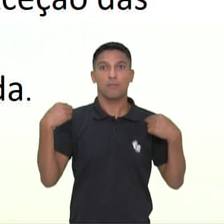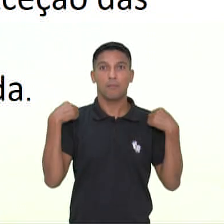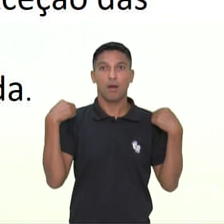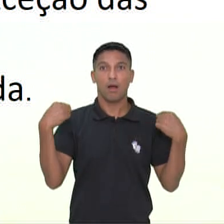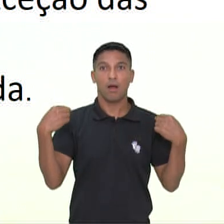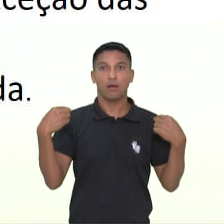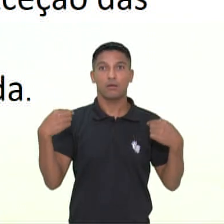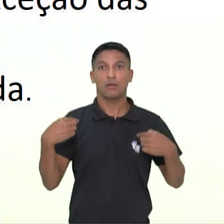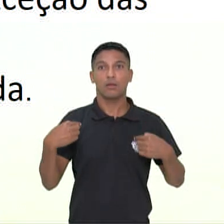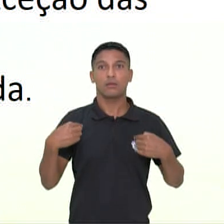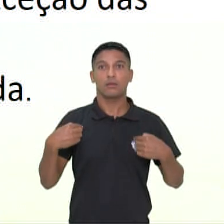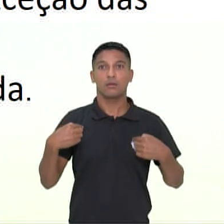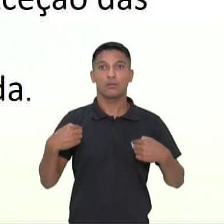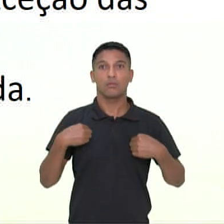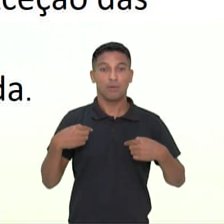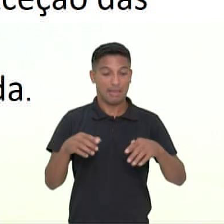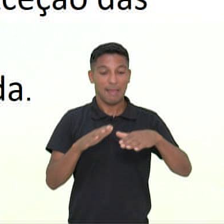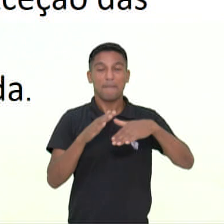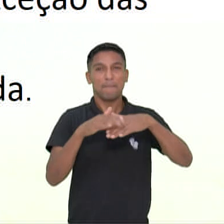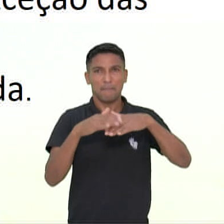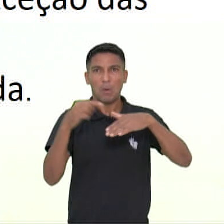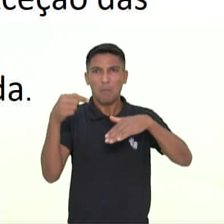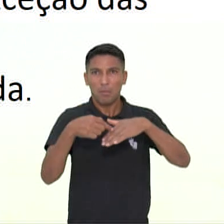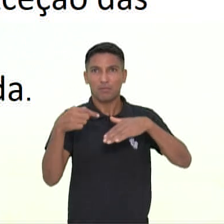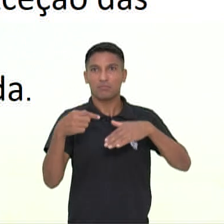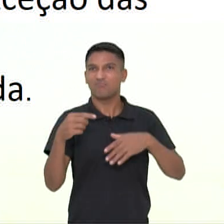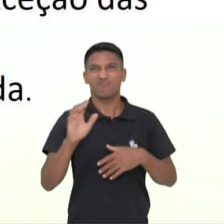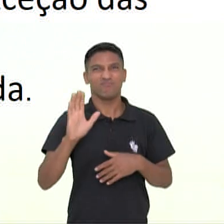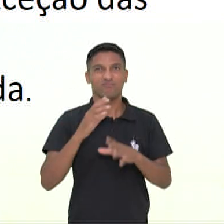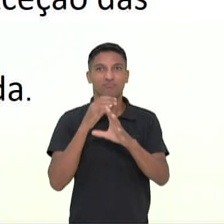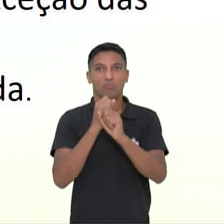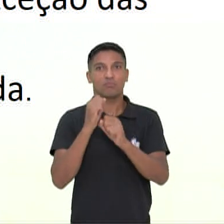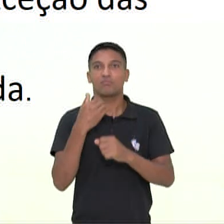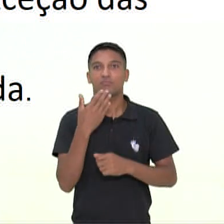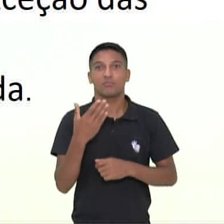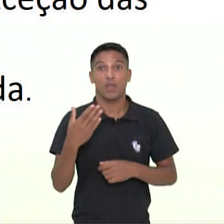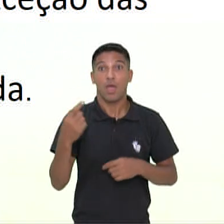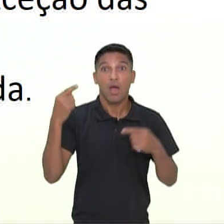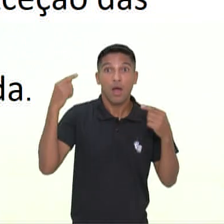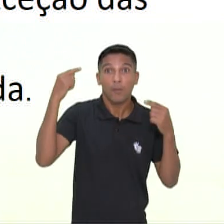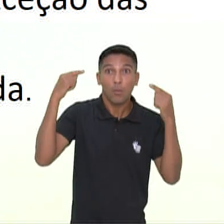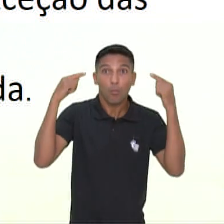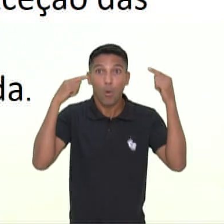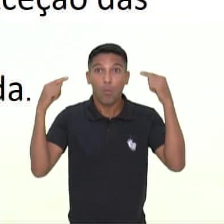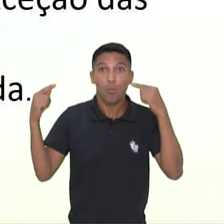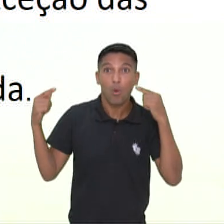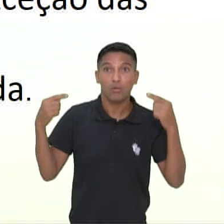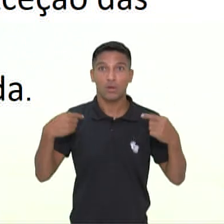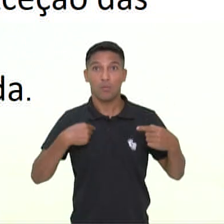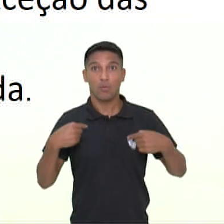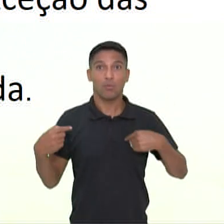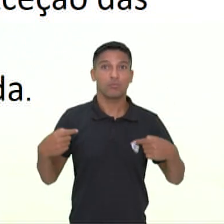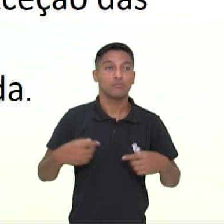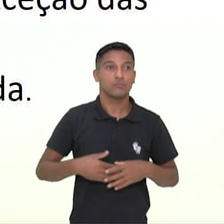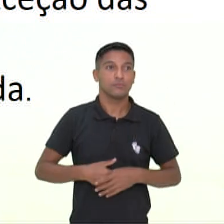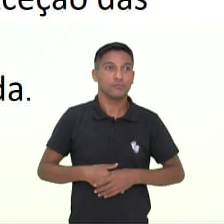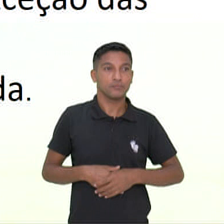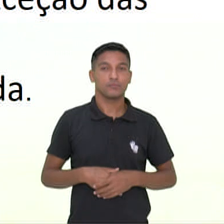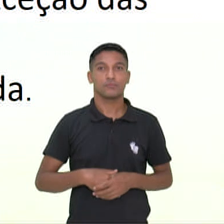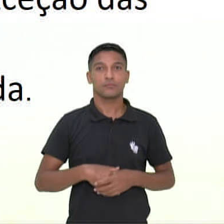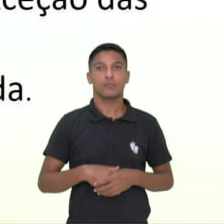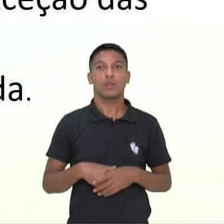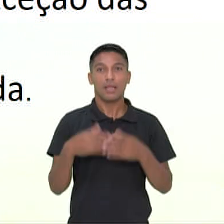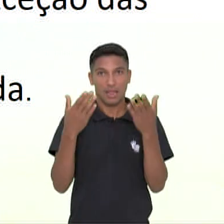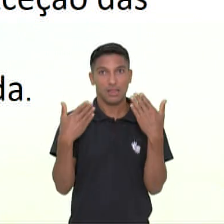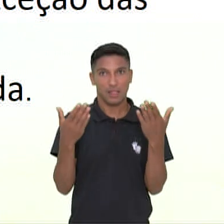vale. Tá bom é uma arma mais leve e rápida né não tão rápida quanto o florete Né